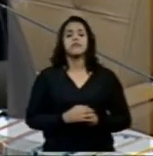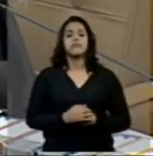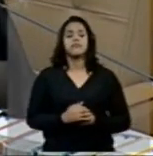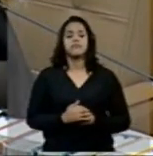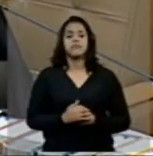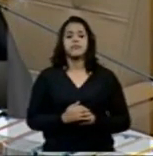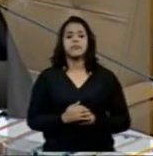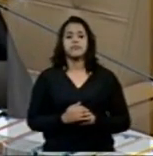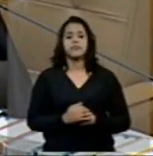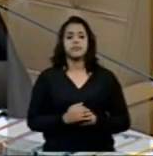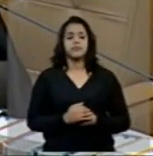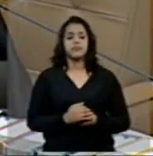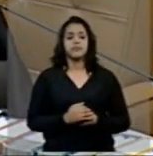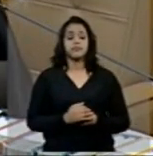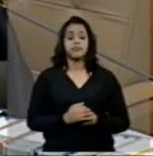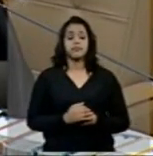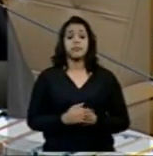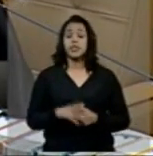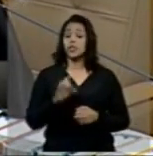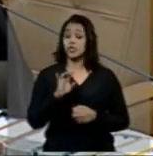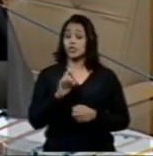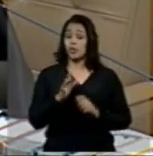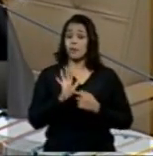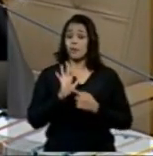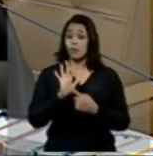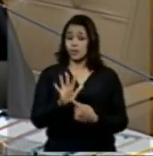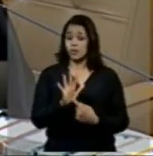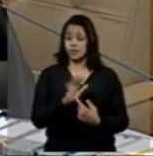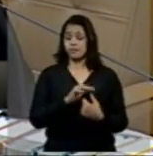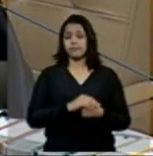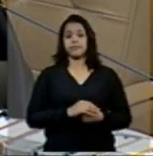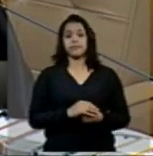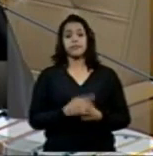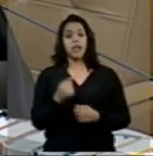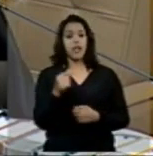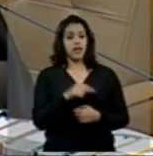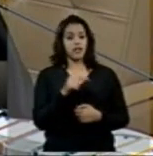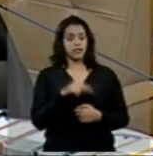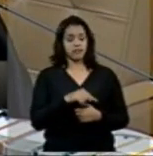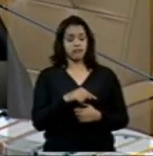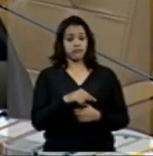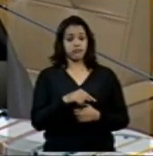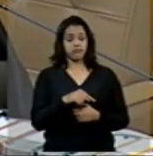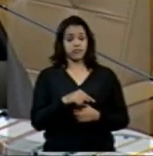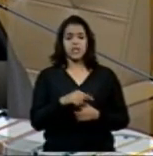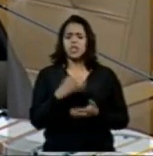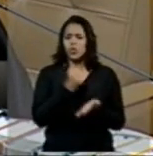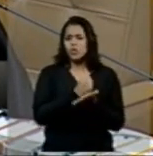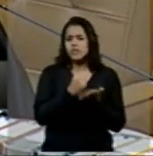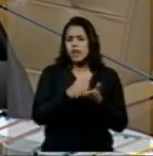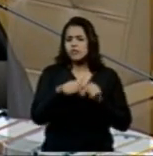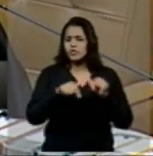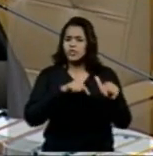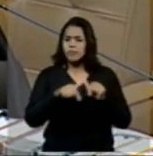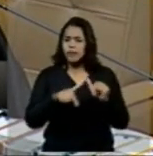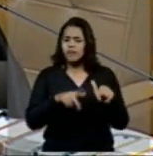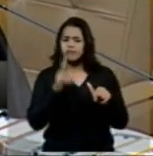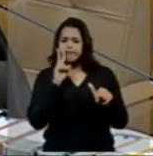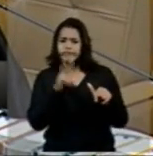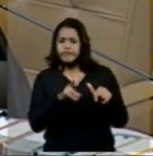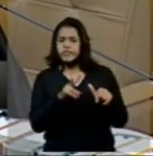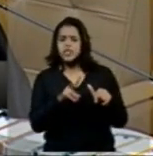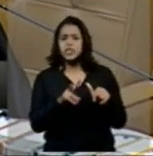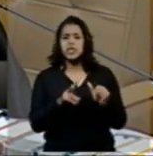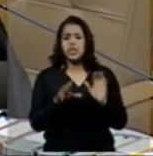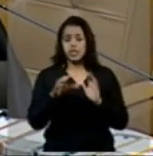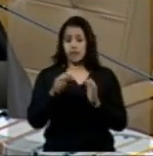do Trabalho. Destaque-se que a partir dessa arquitetura normativa do contrato de trabalho, sobre a qual se